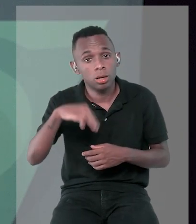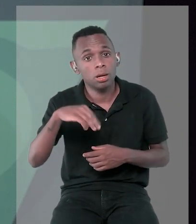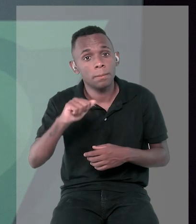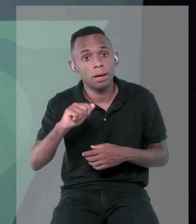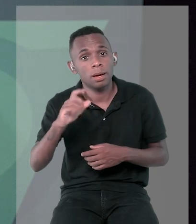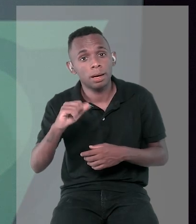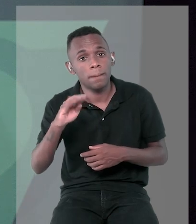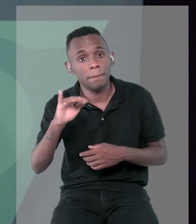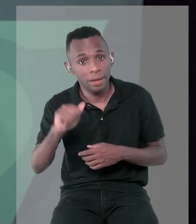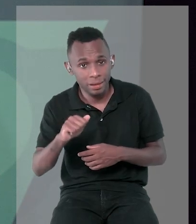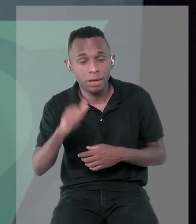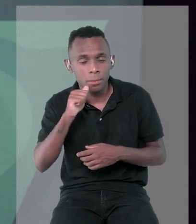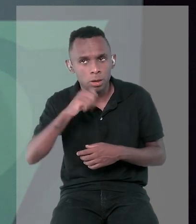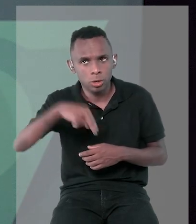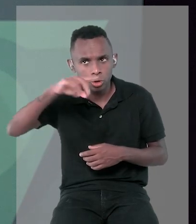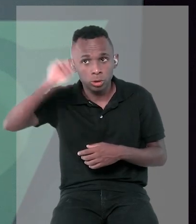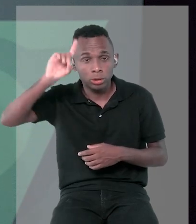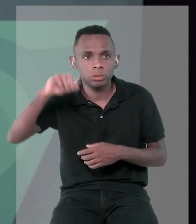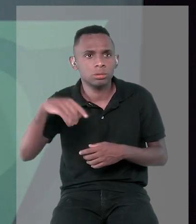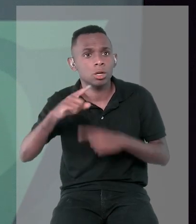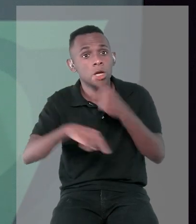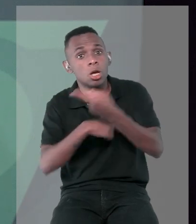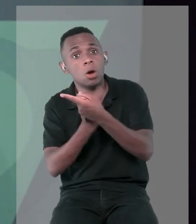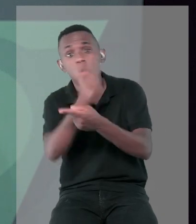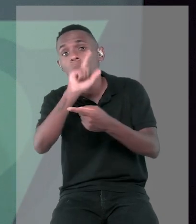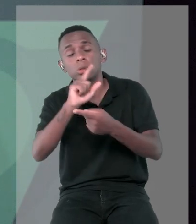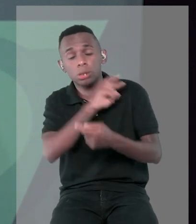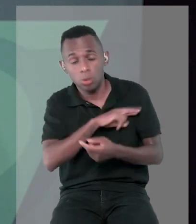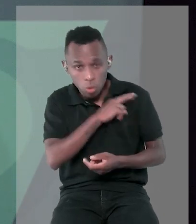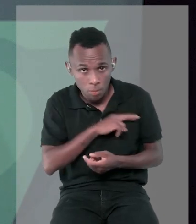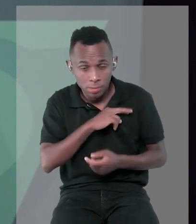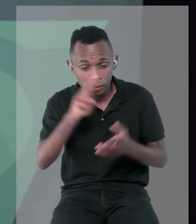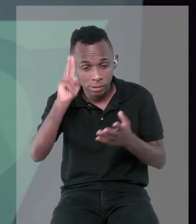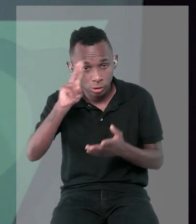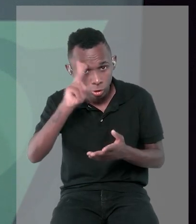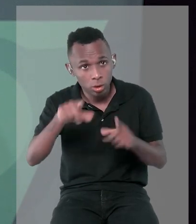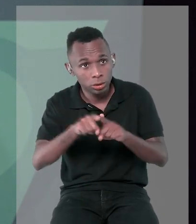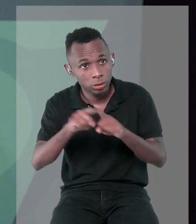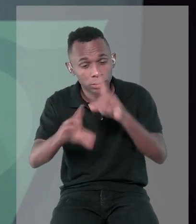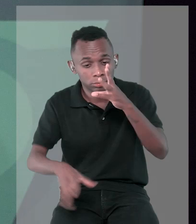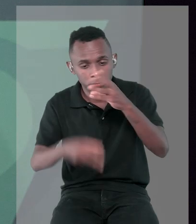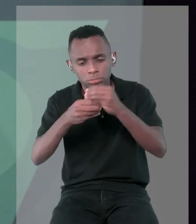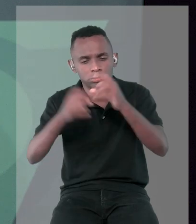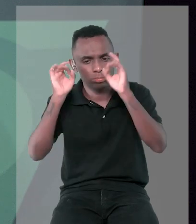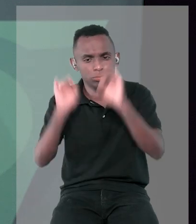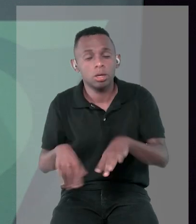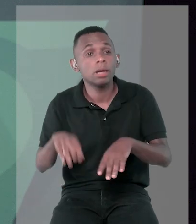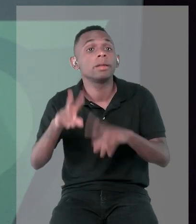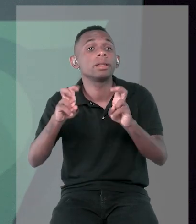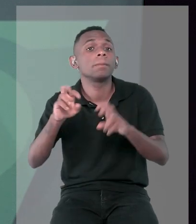história da nordestina, e desistiu da outra história que compõe o romance, as duas estão engendradas, que é a história do